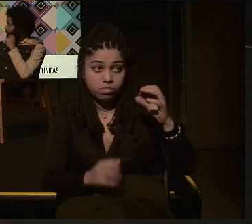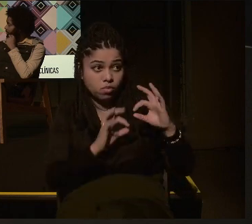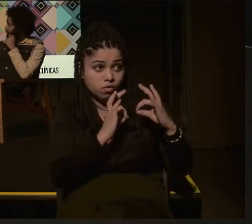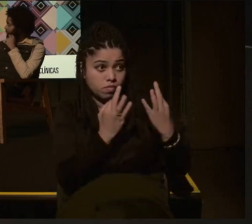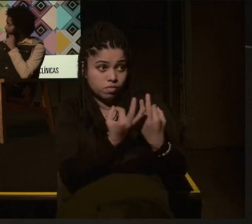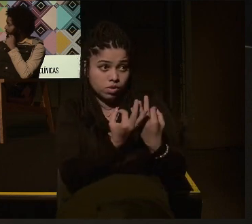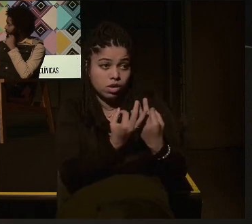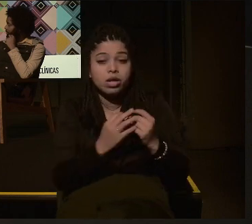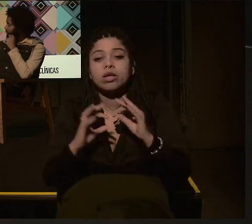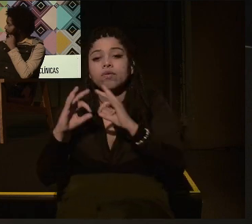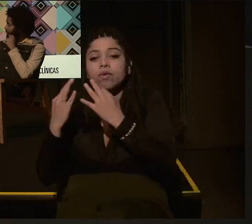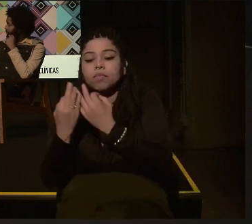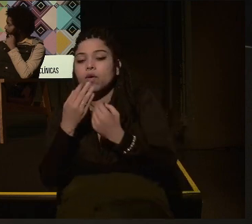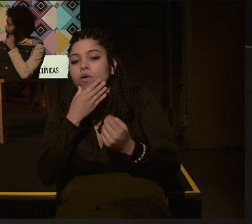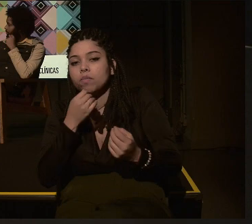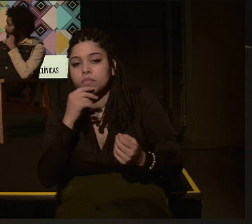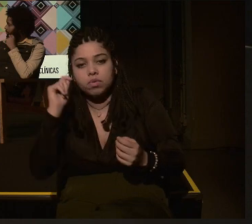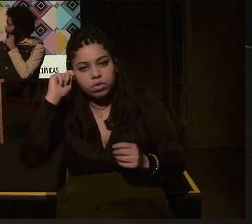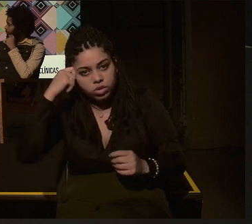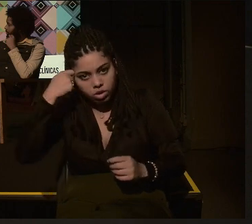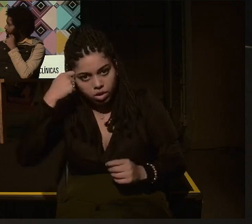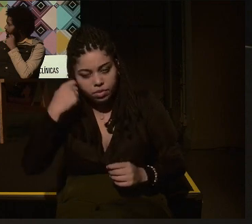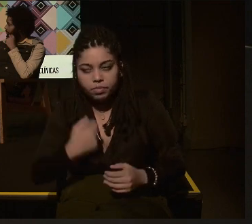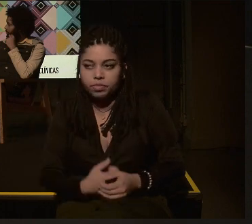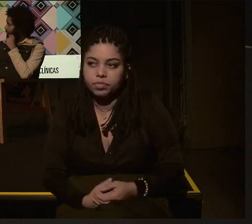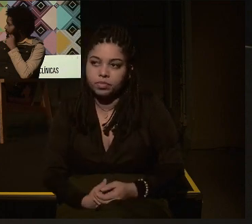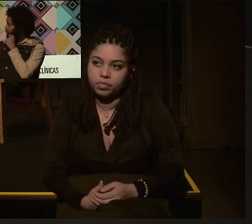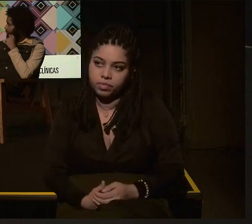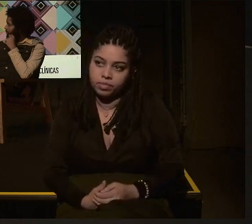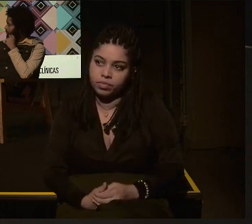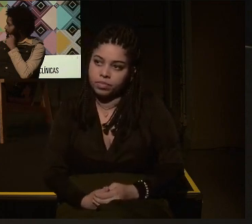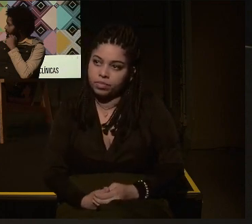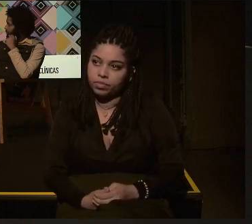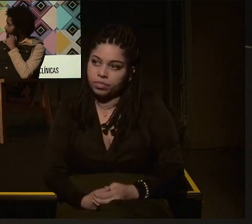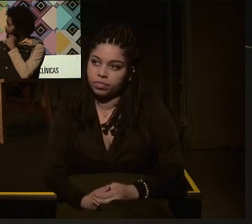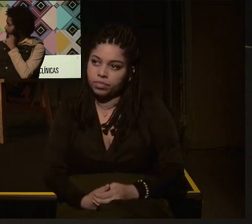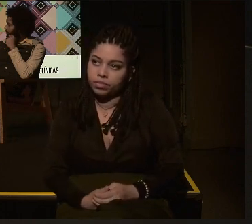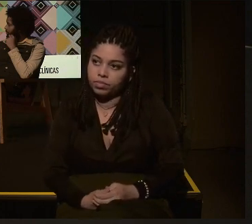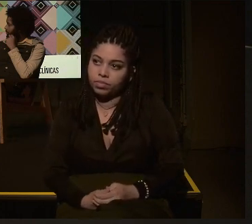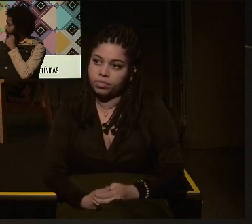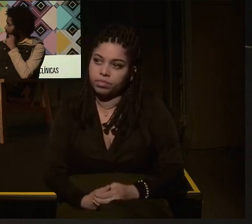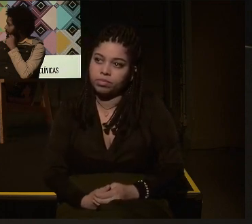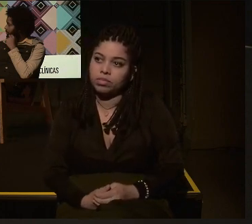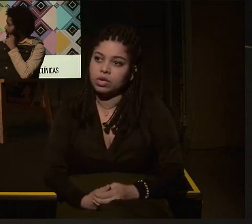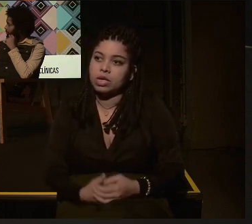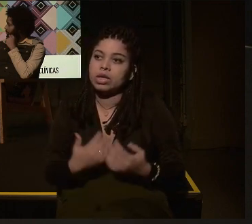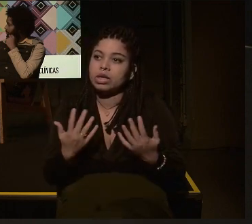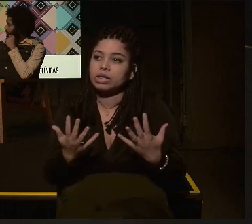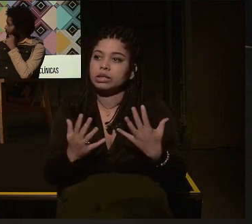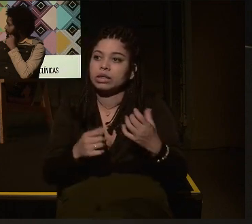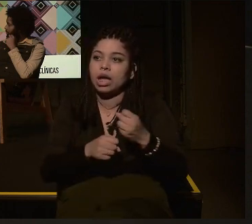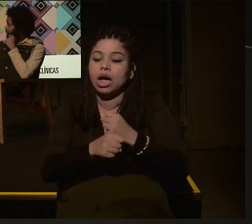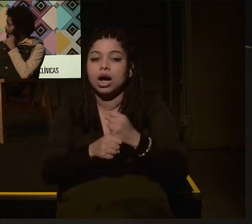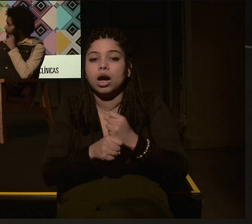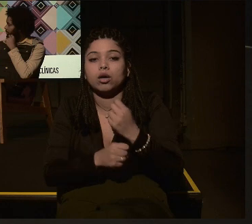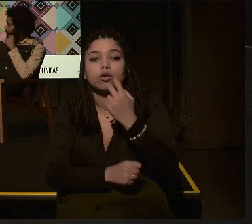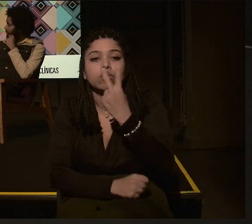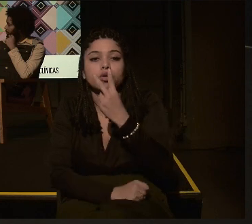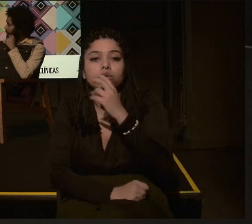negros. E aí, num determinado momento, isso era início dos anos 2000, o meu tio falou